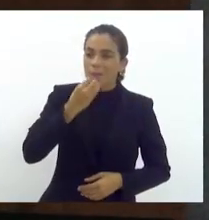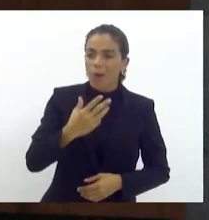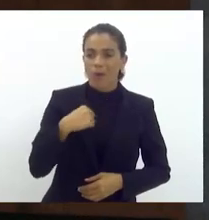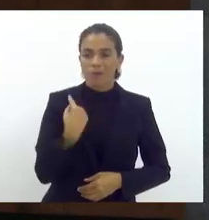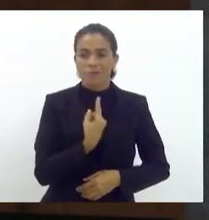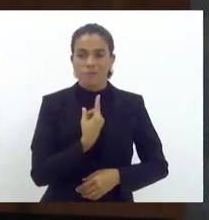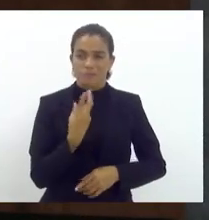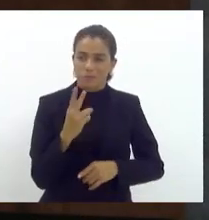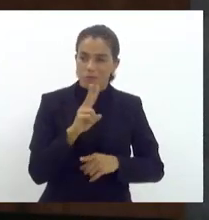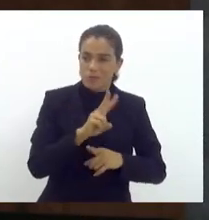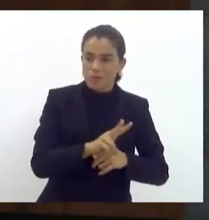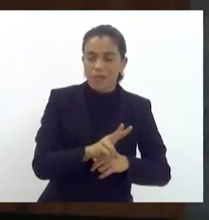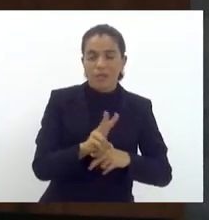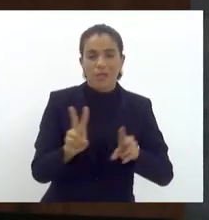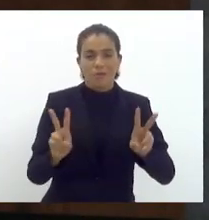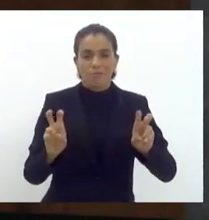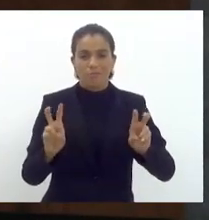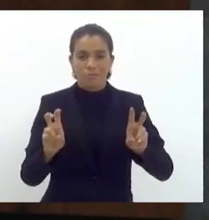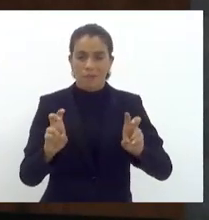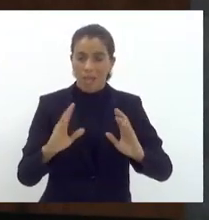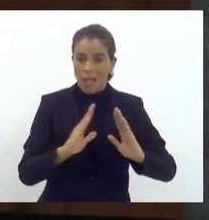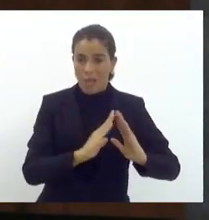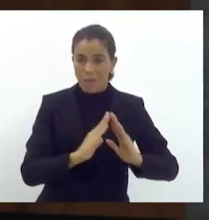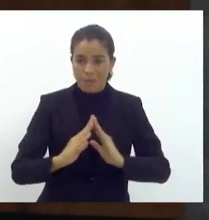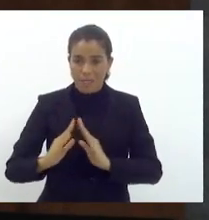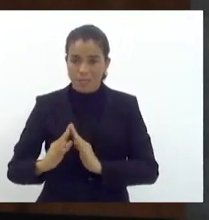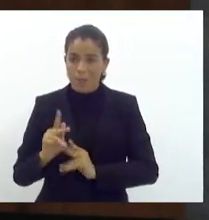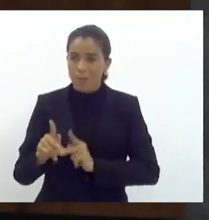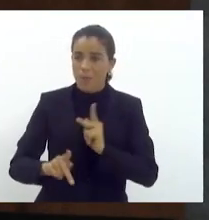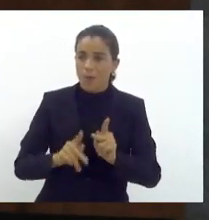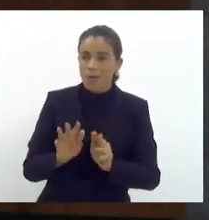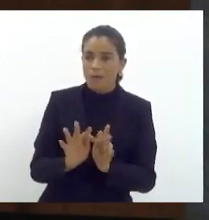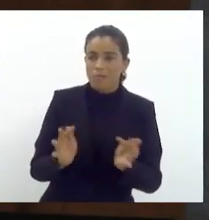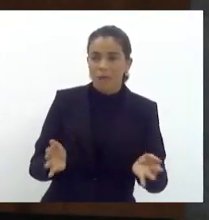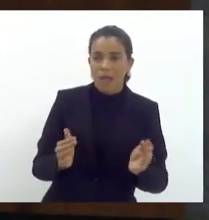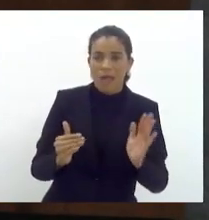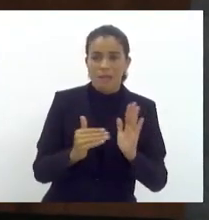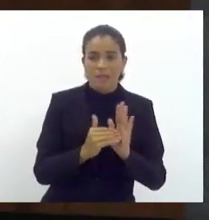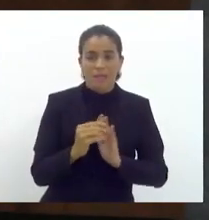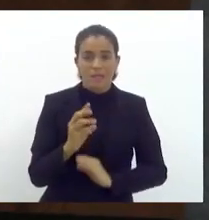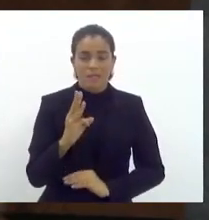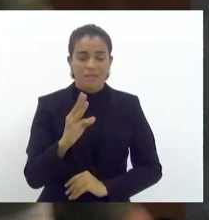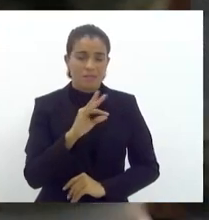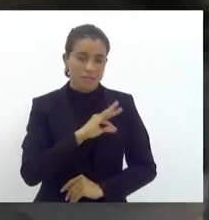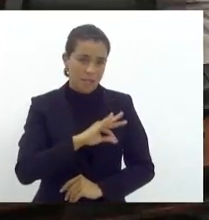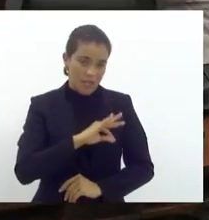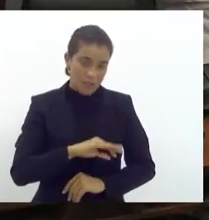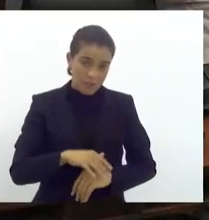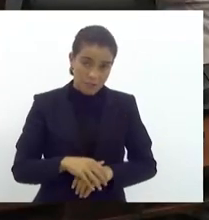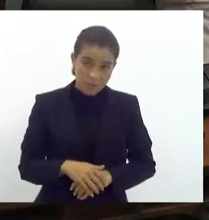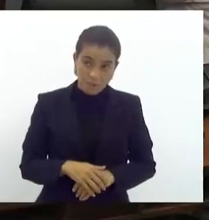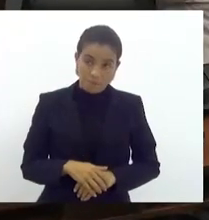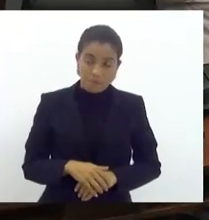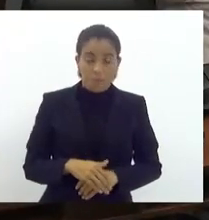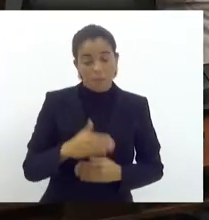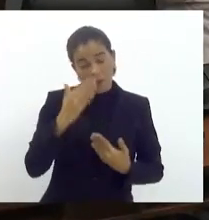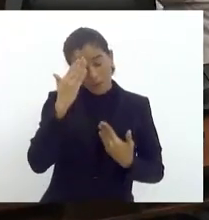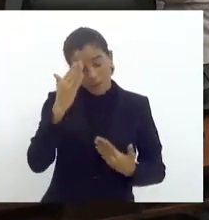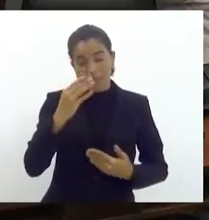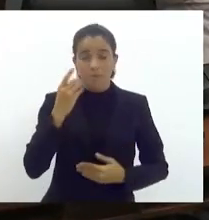a temática da Habitação Popular para quem ganha de zero a três salários mínimos Obrigado presidente